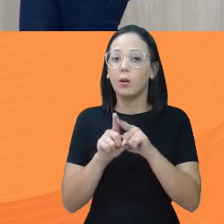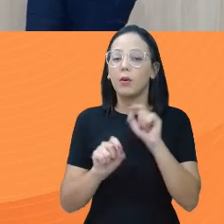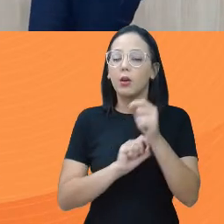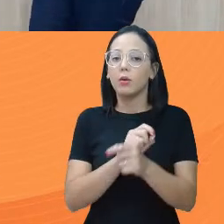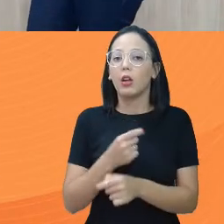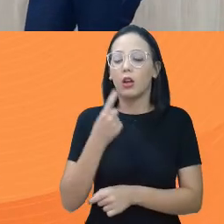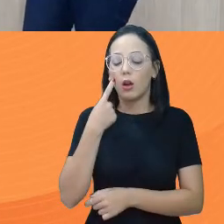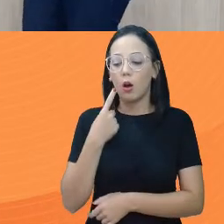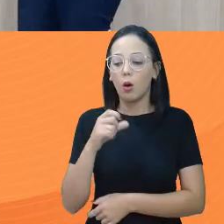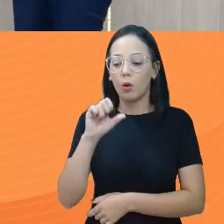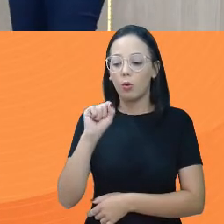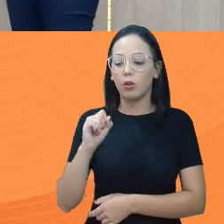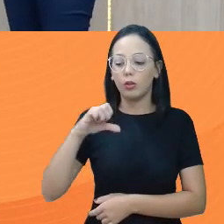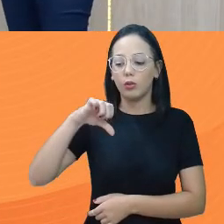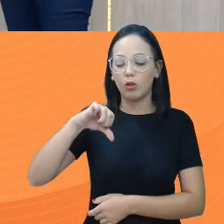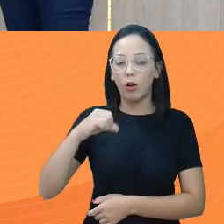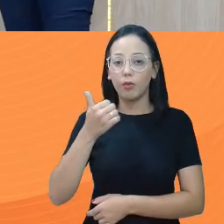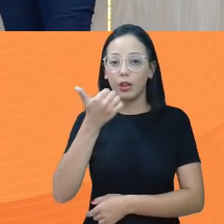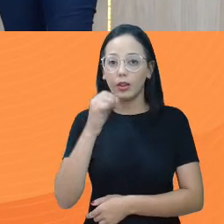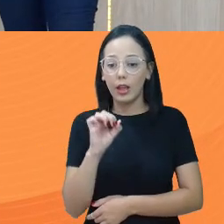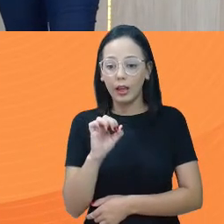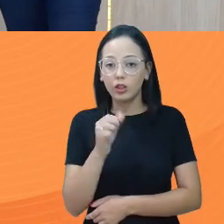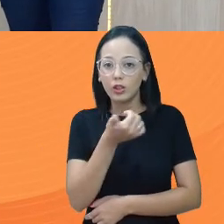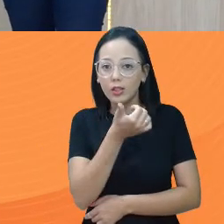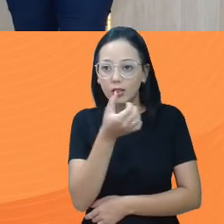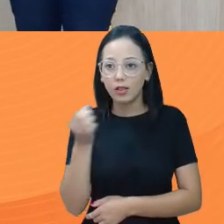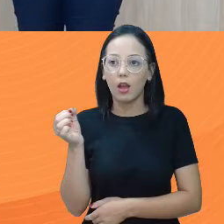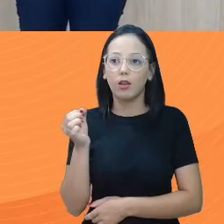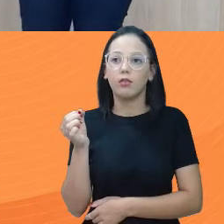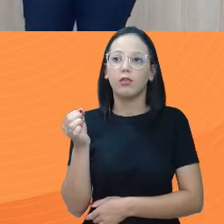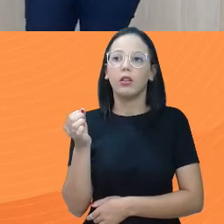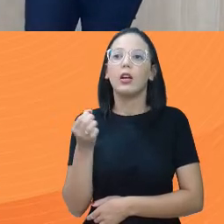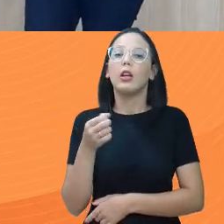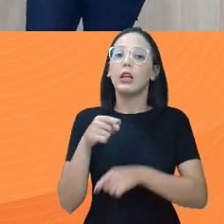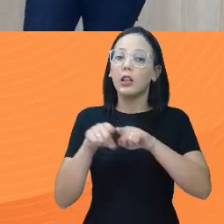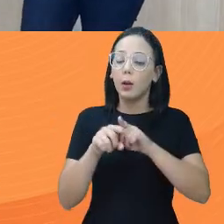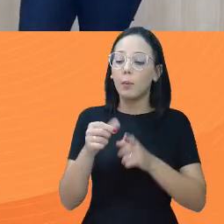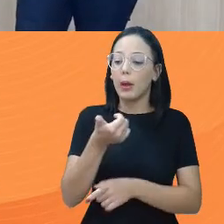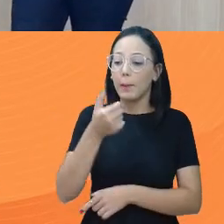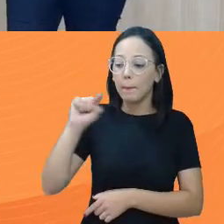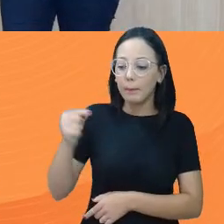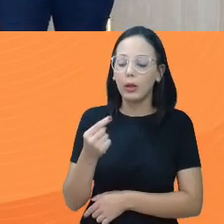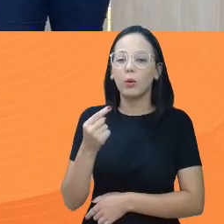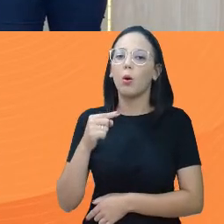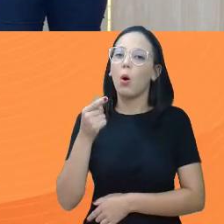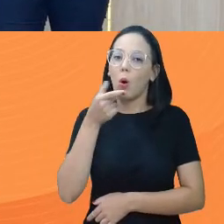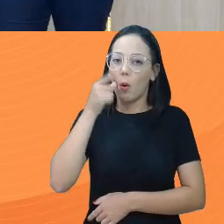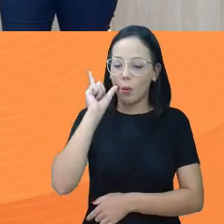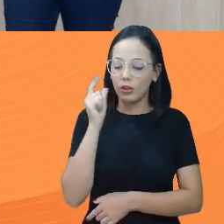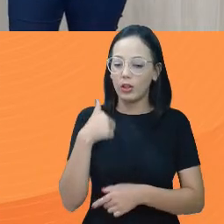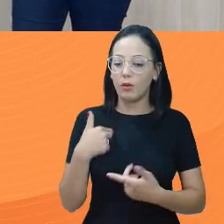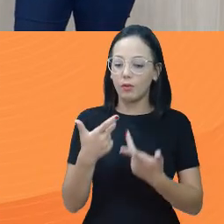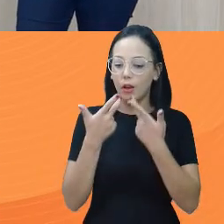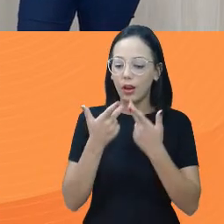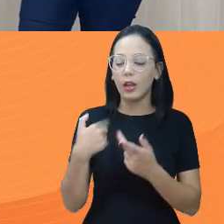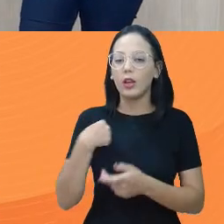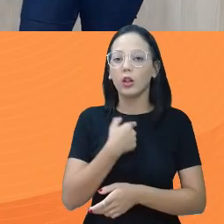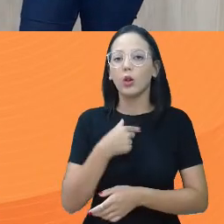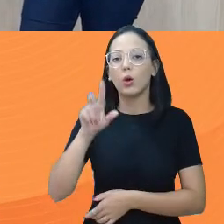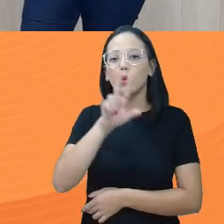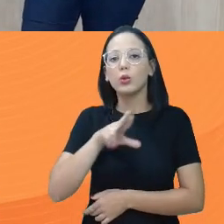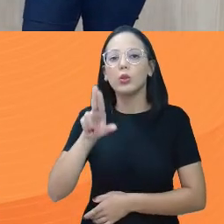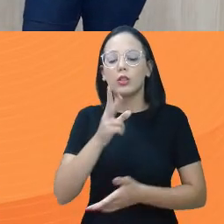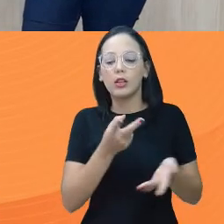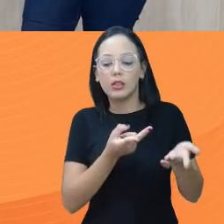8, 9, 10, 100 mil. Então, 10, 100 mil, ontem eu falei e reforço que a gente vai utilizar